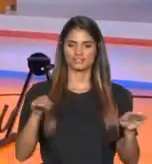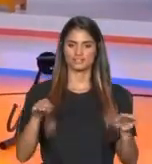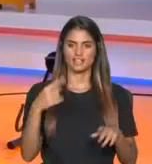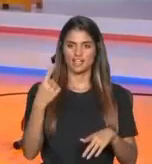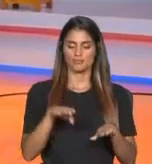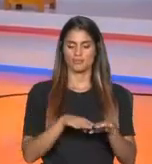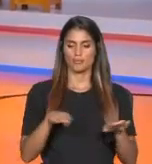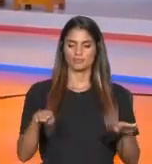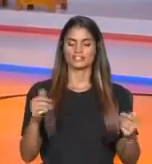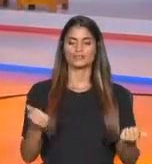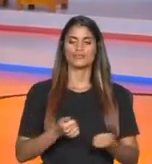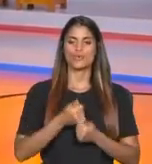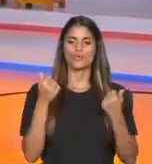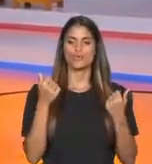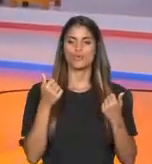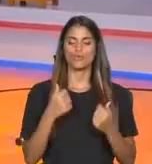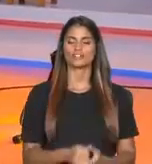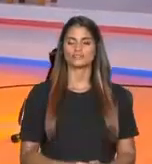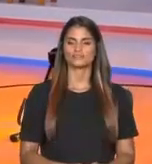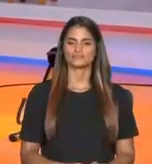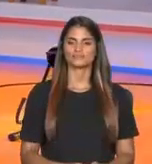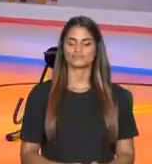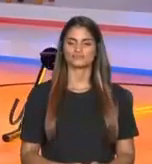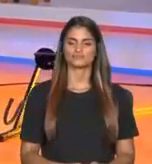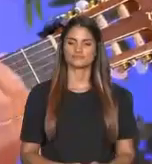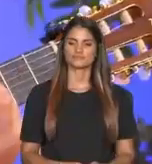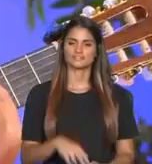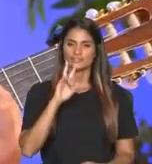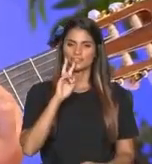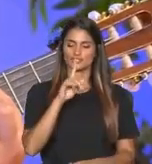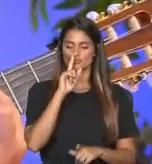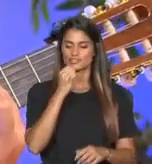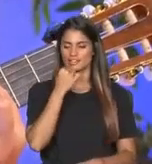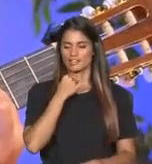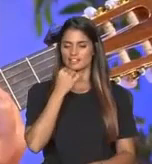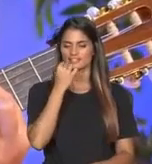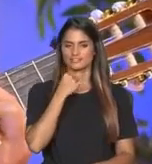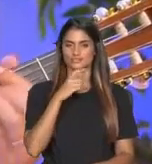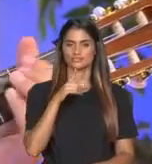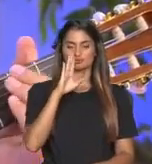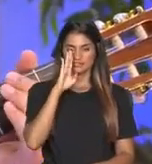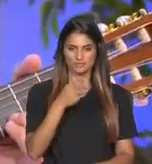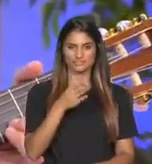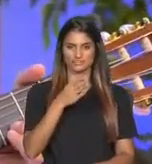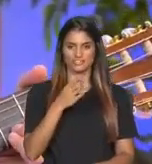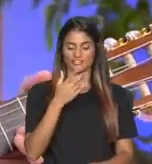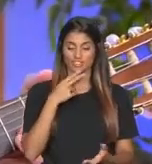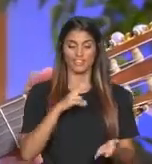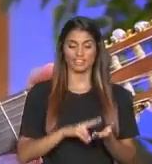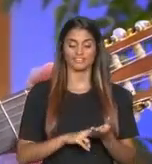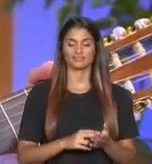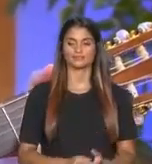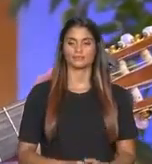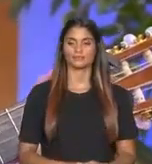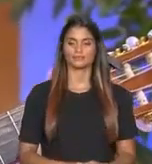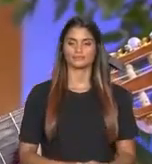Até de uma boa mesa, se virmos o povo a rir, tu sabes bem que é verdade.